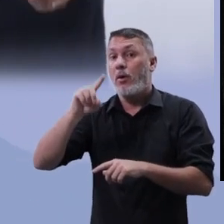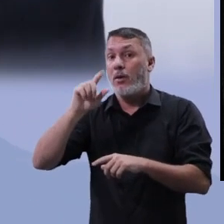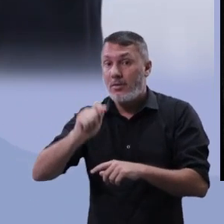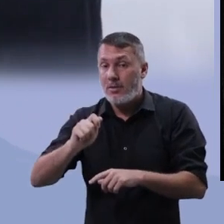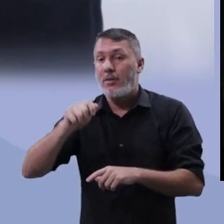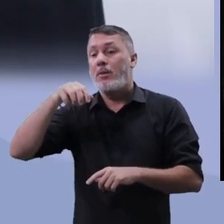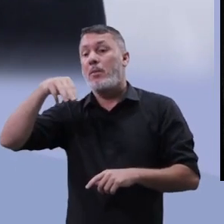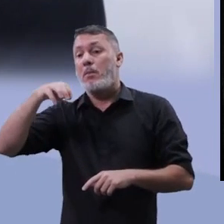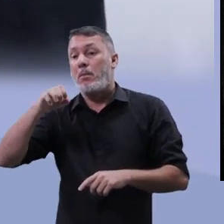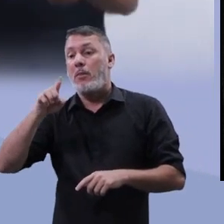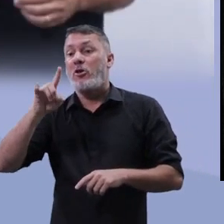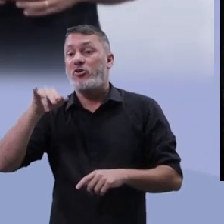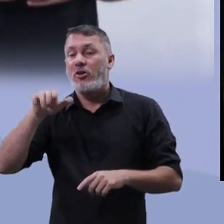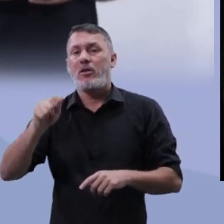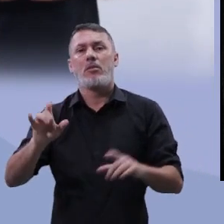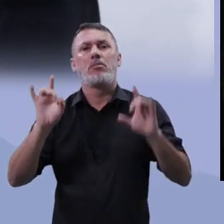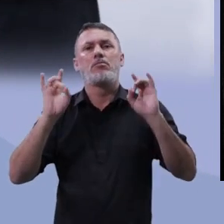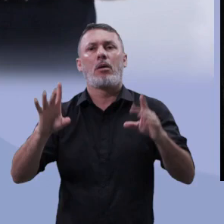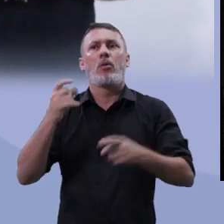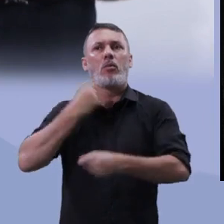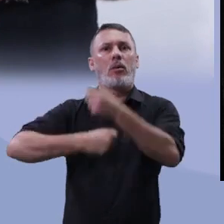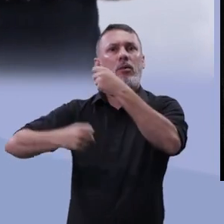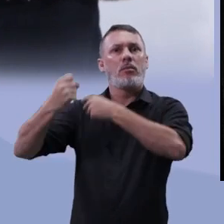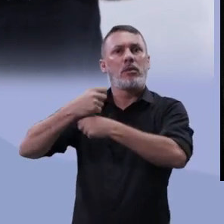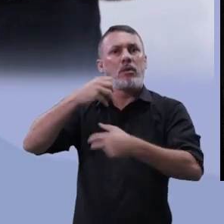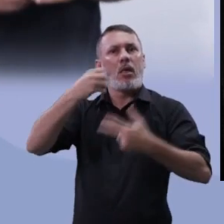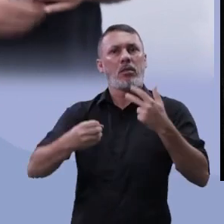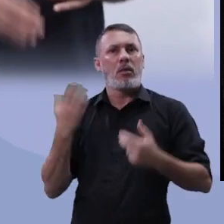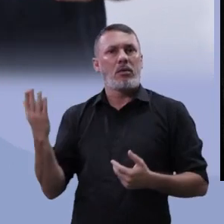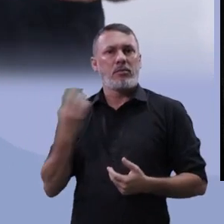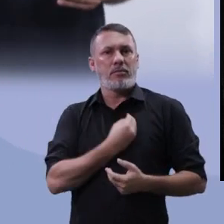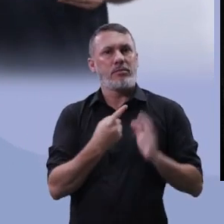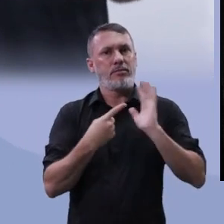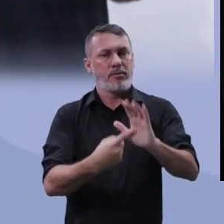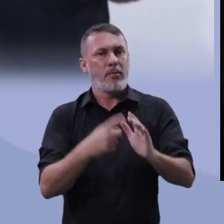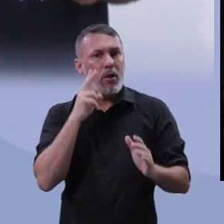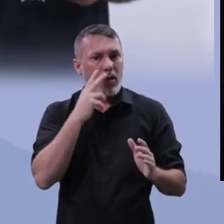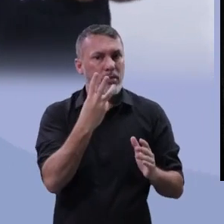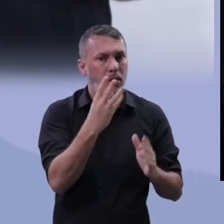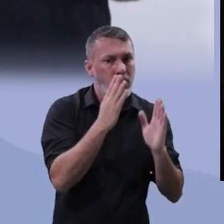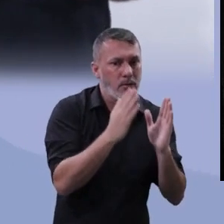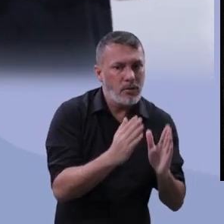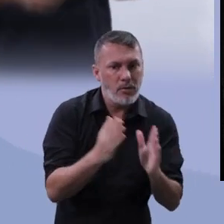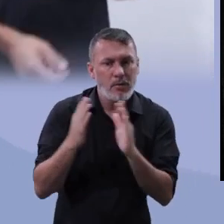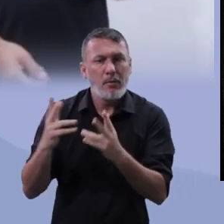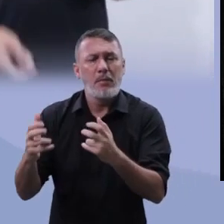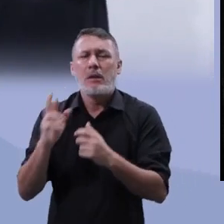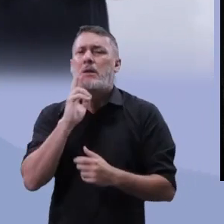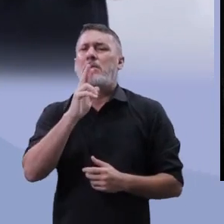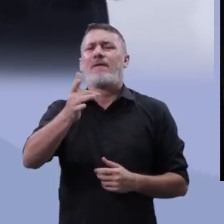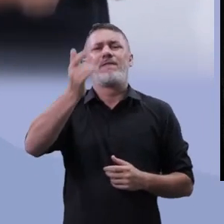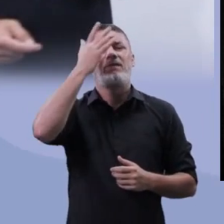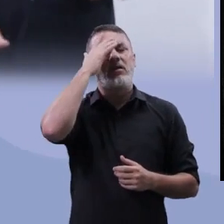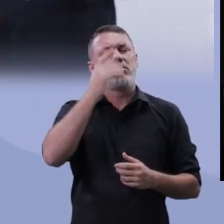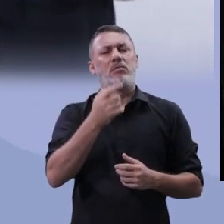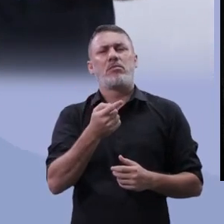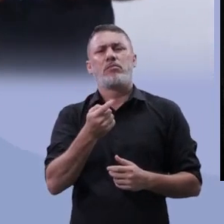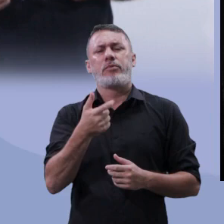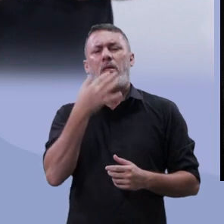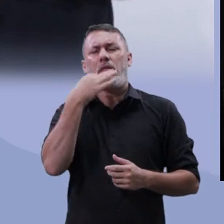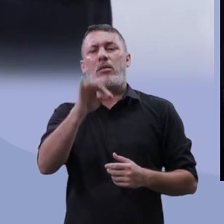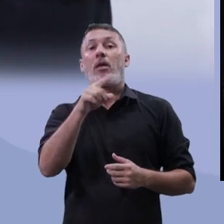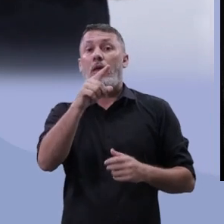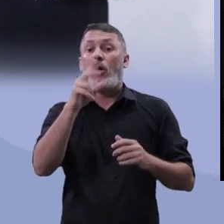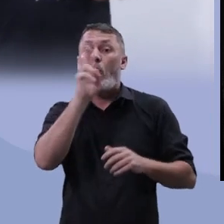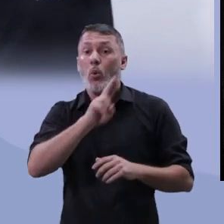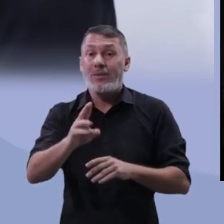e mediana. Tá aí, caiu ano passado. Enem 2019, média, moda e mediana. Essa questão você